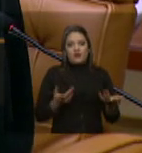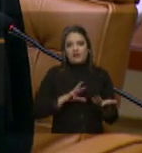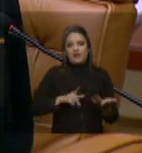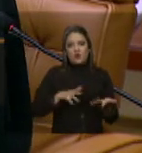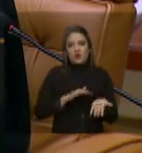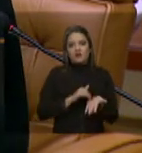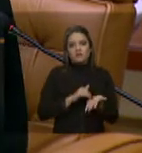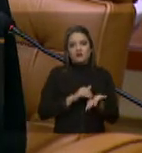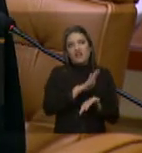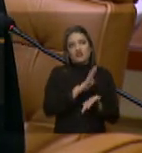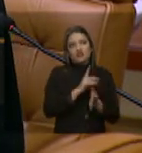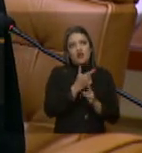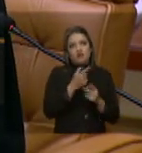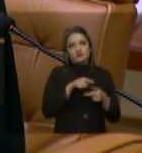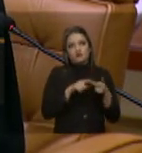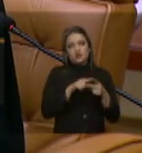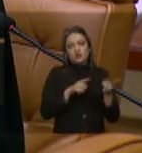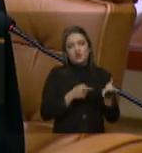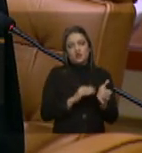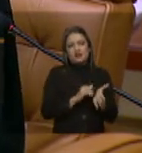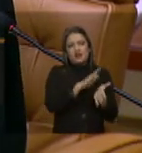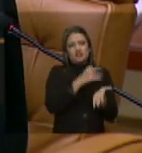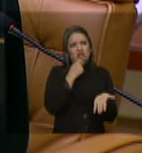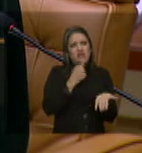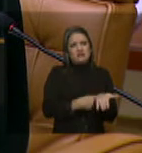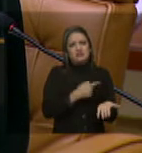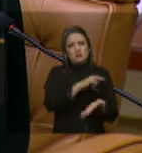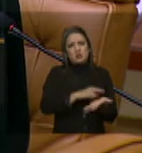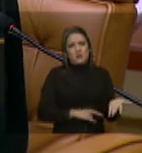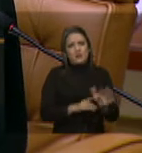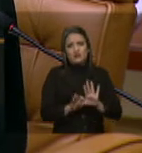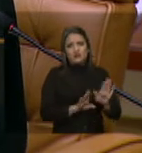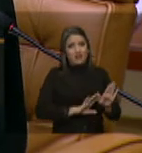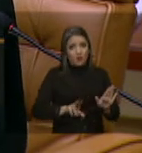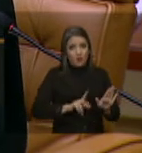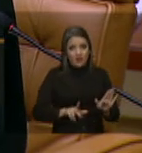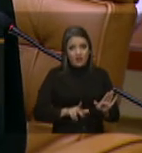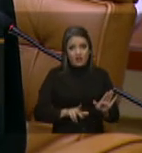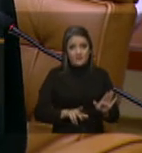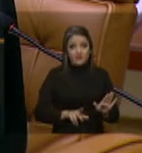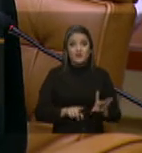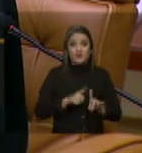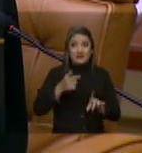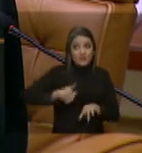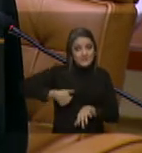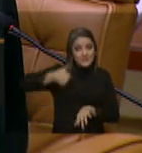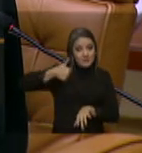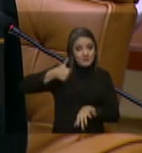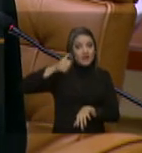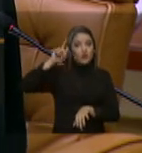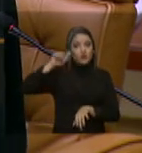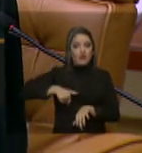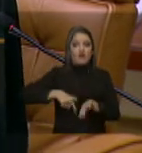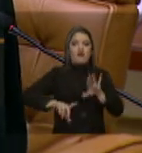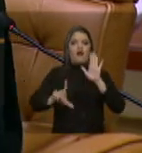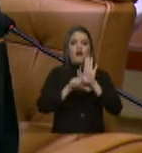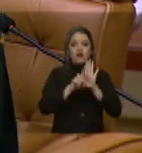é de da possibilidade de utilização do Milagre das cartas É só essa complementação